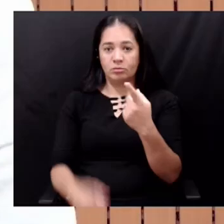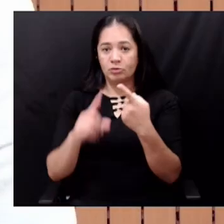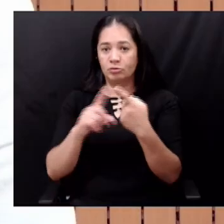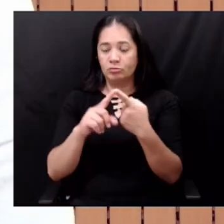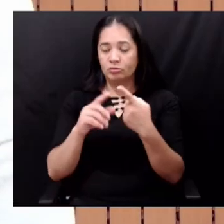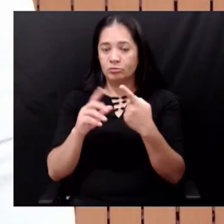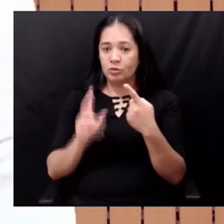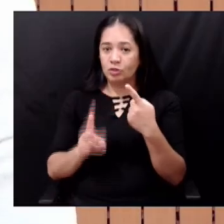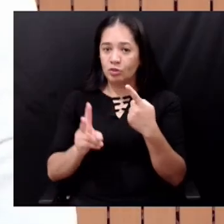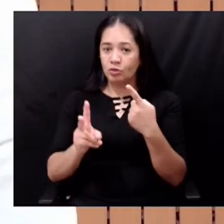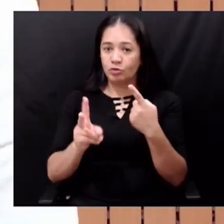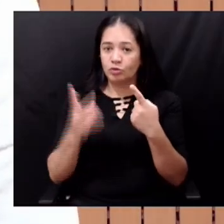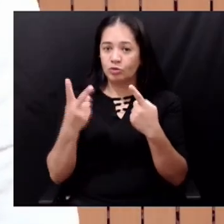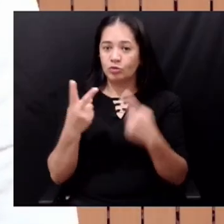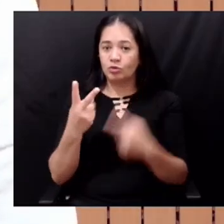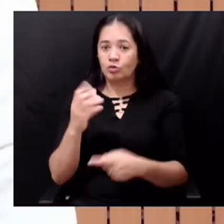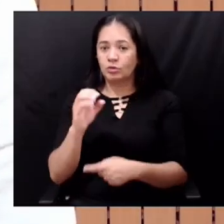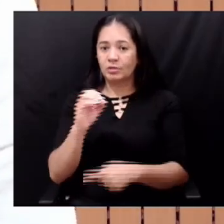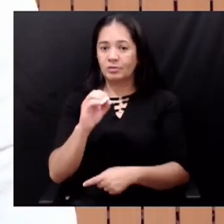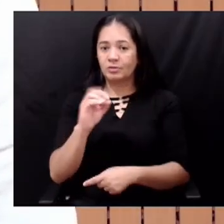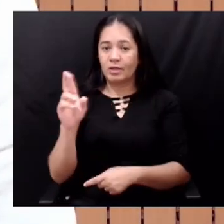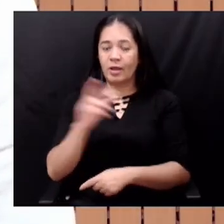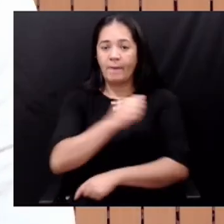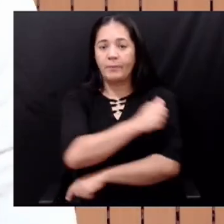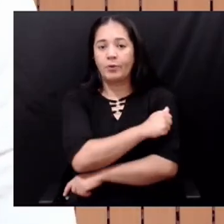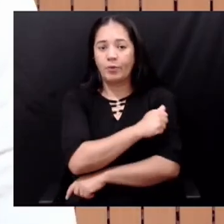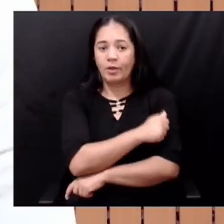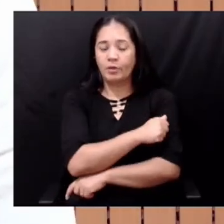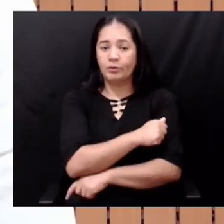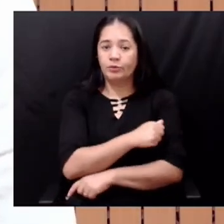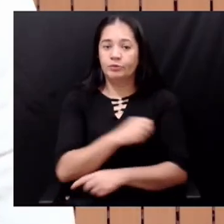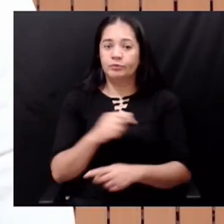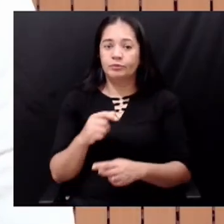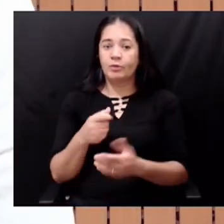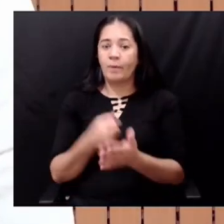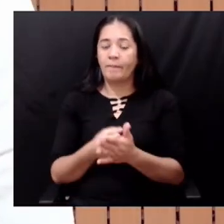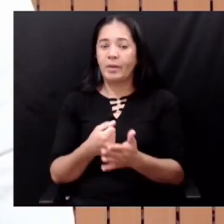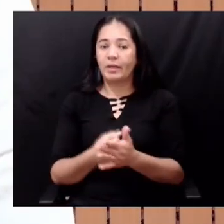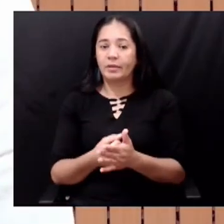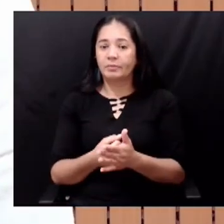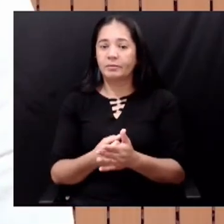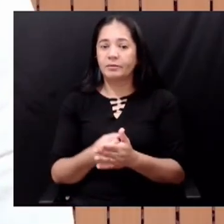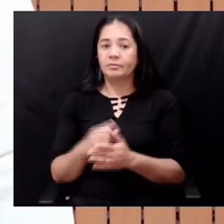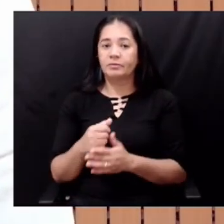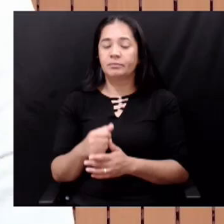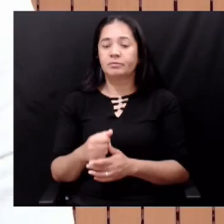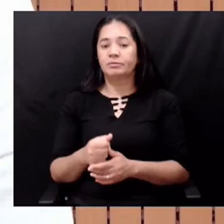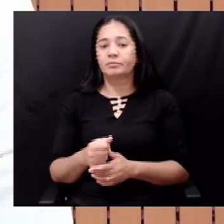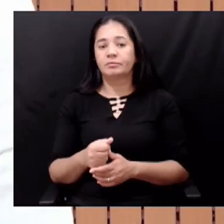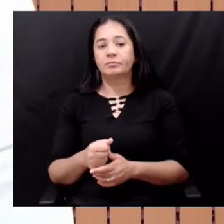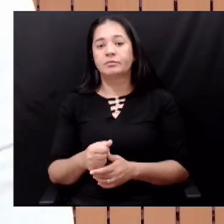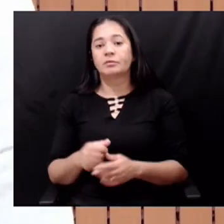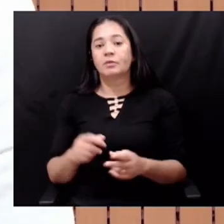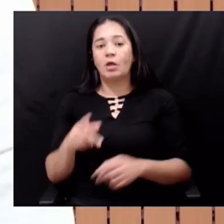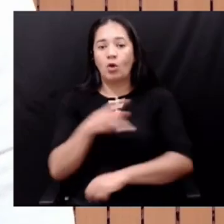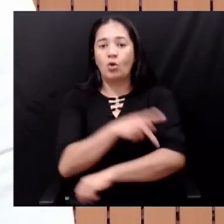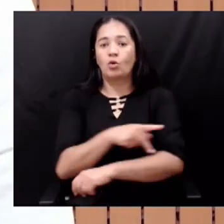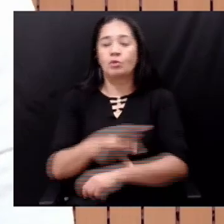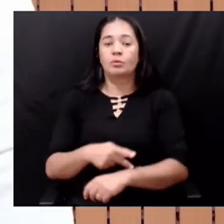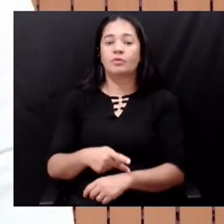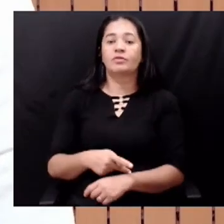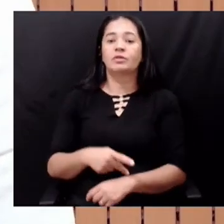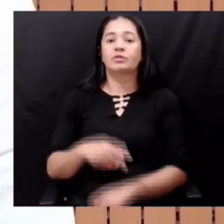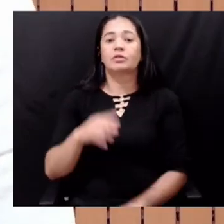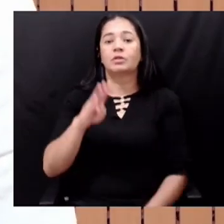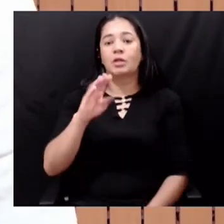aluno, o pagamento, aí a gente chama de auxílio, mas bolsa, né, para os professores, coordenadores, e